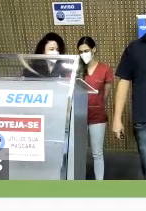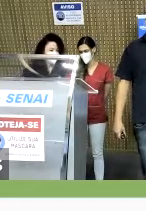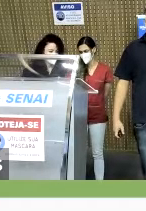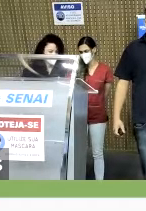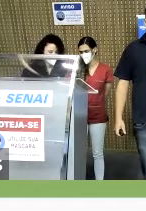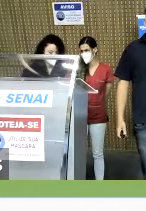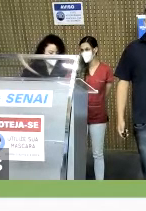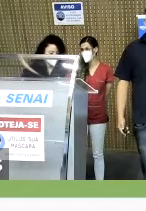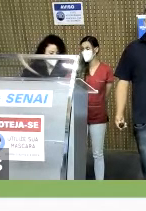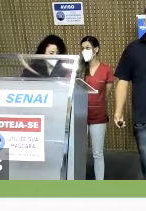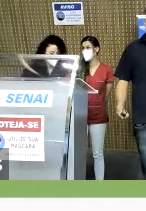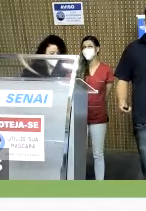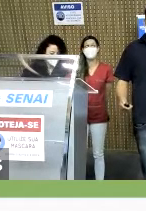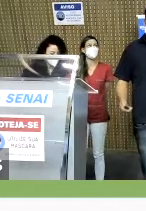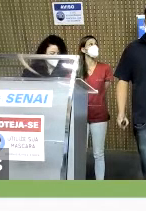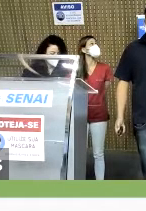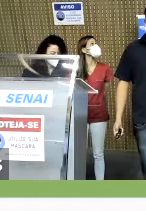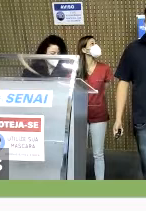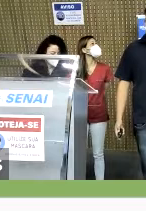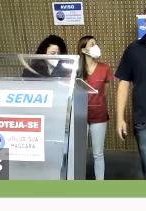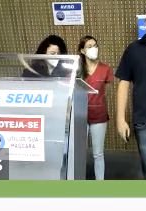a necessidade de expansão é bem nítida.